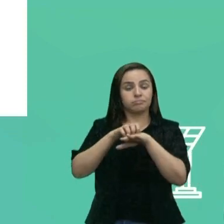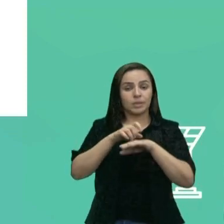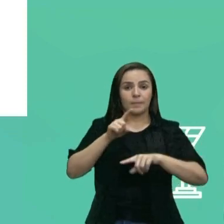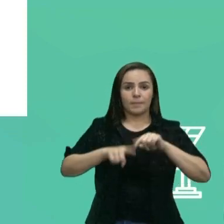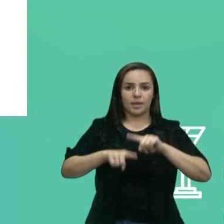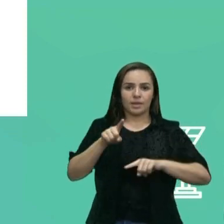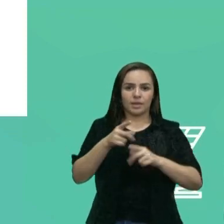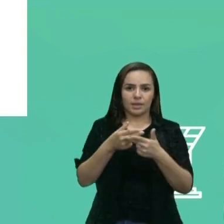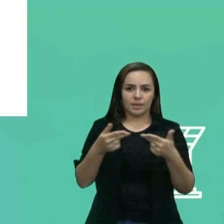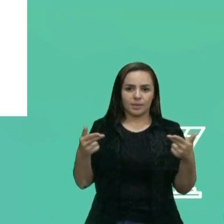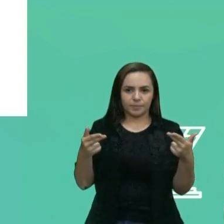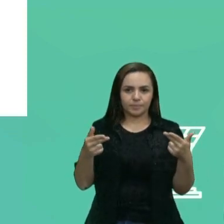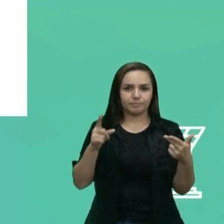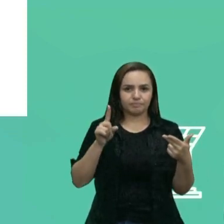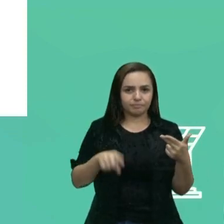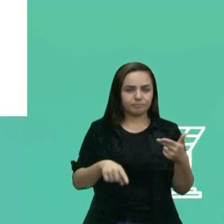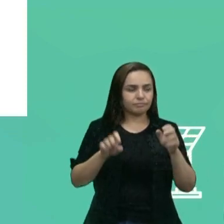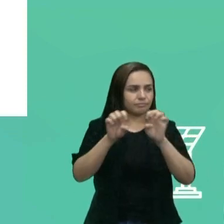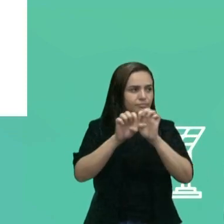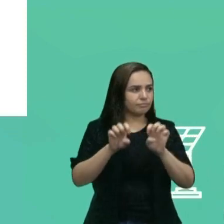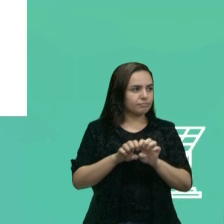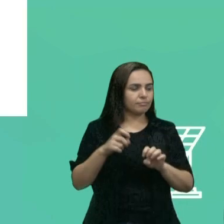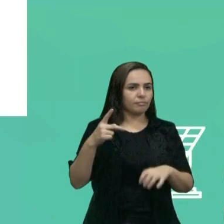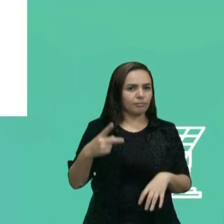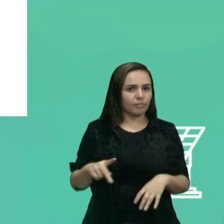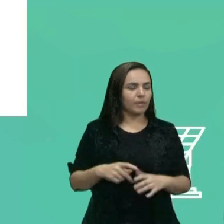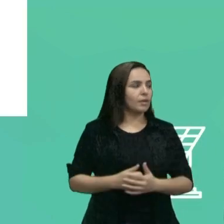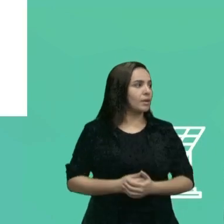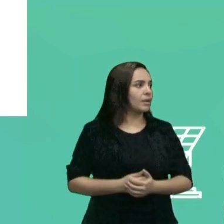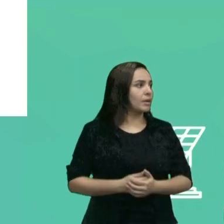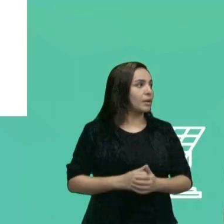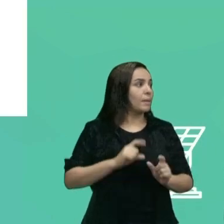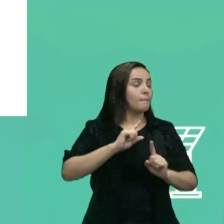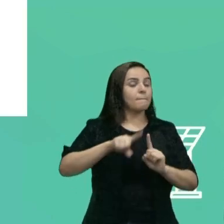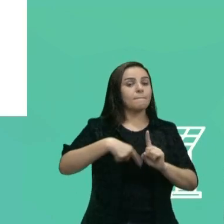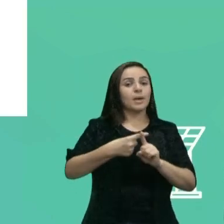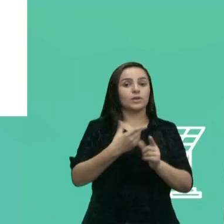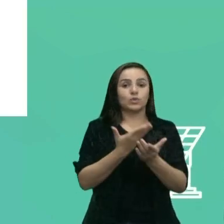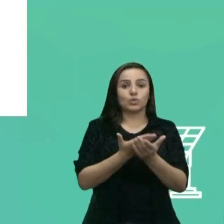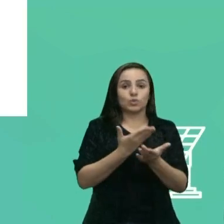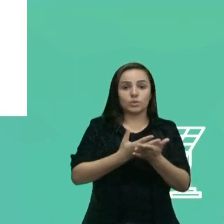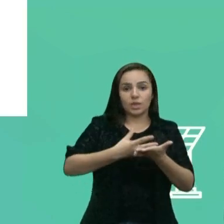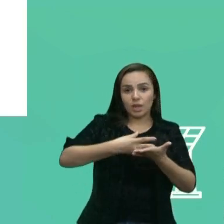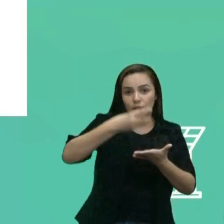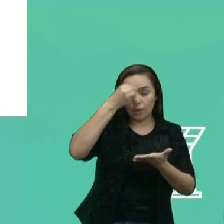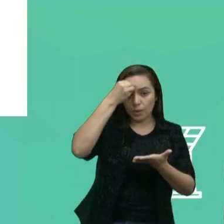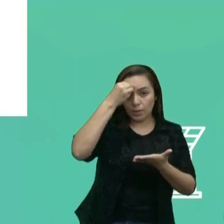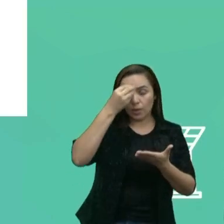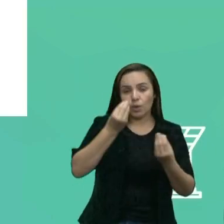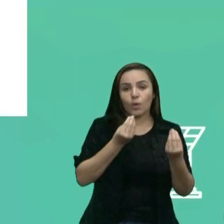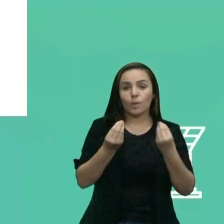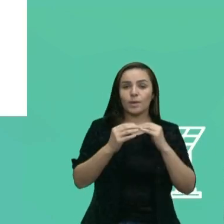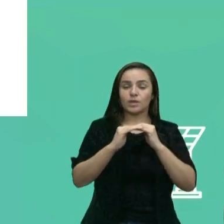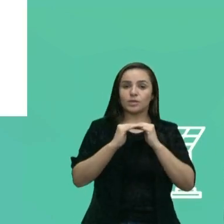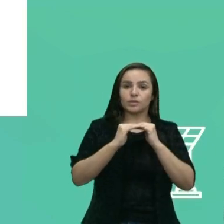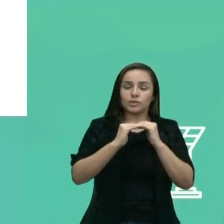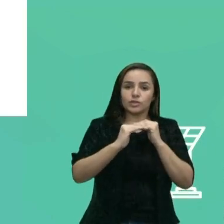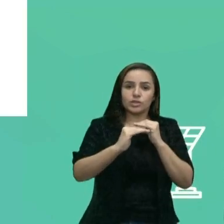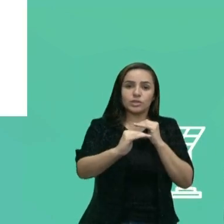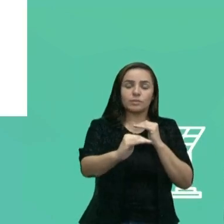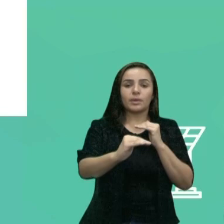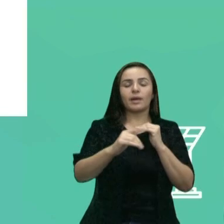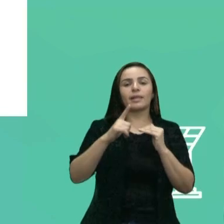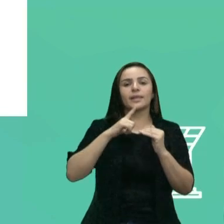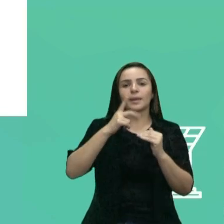que foi obtido por nanoestruturação. E, por fim, um trabalho mais teórico de estudo da estabilidade e das propriedades de ciclos